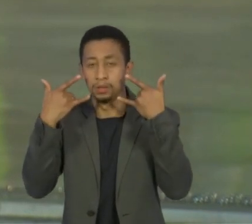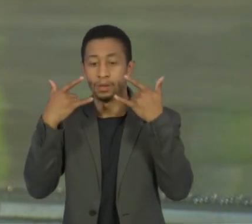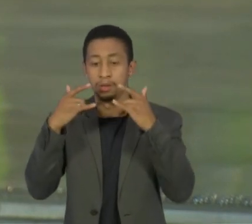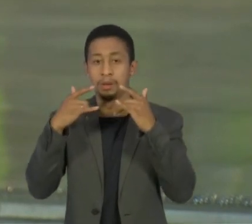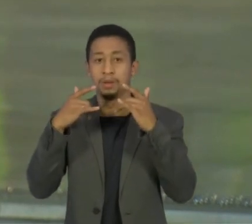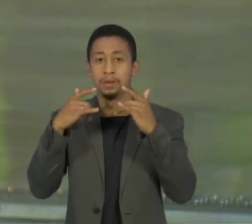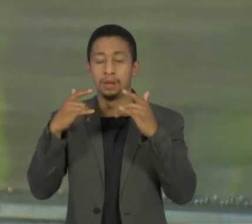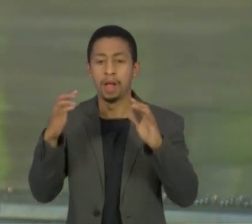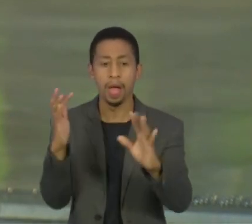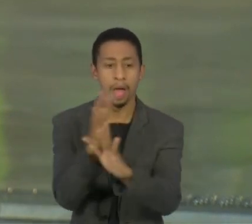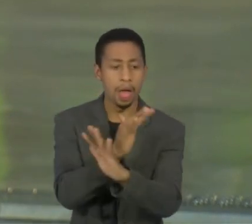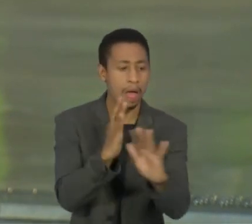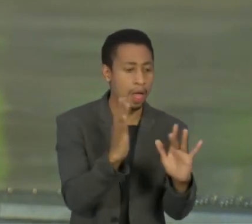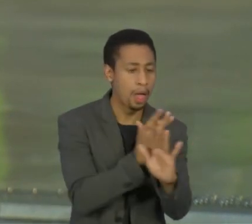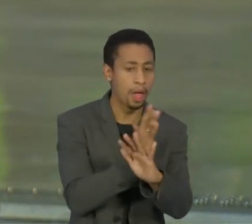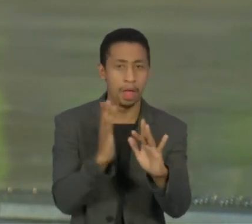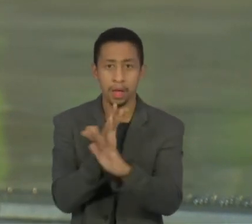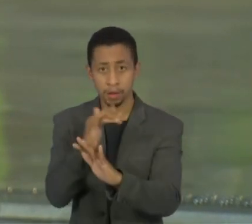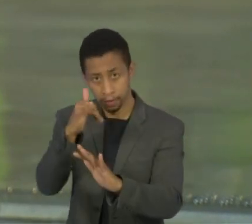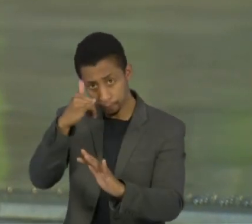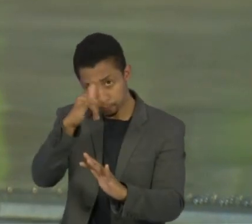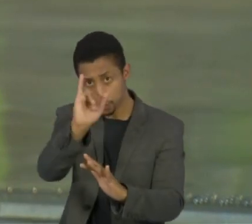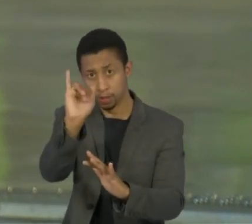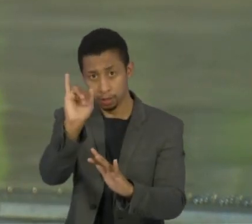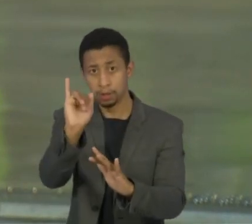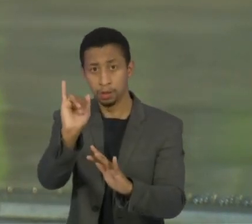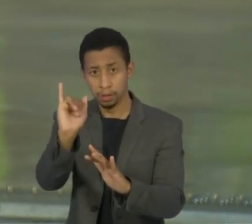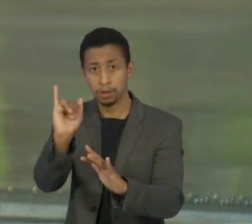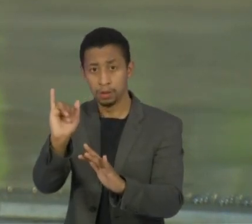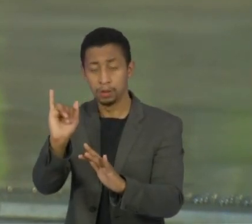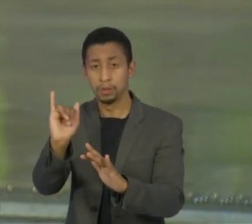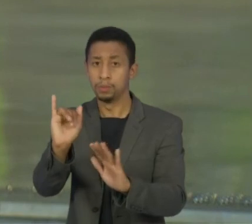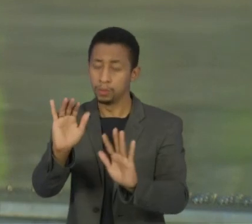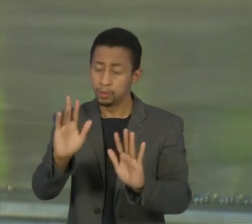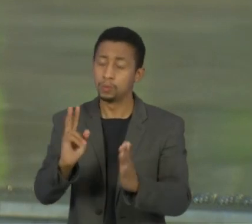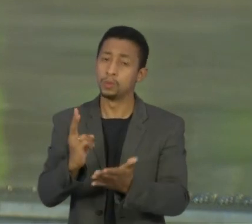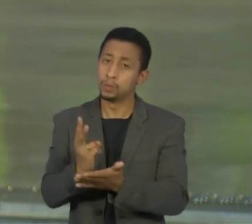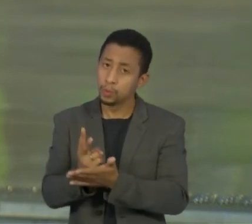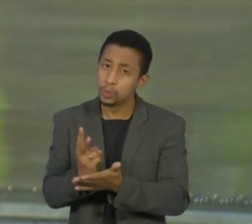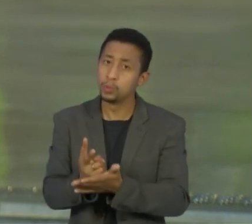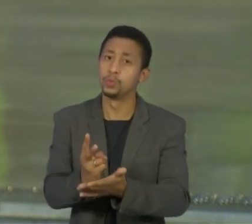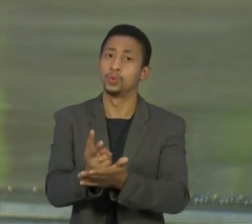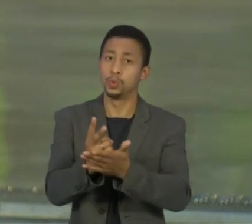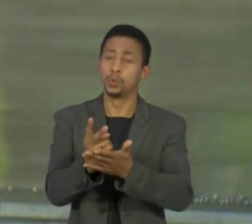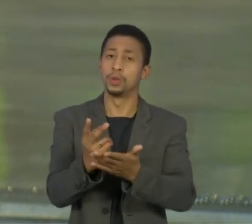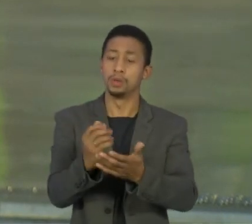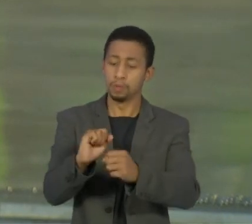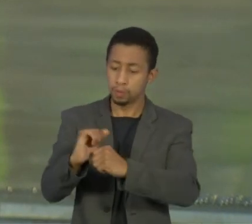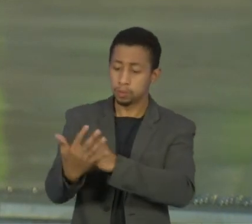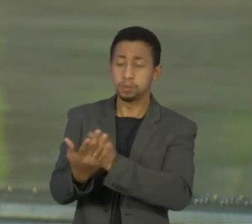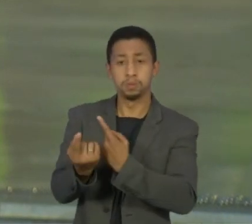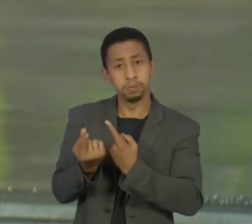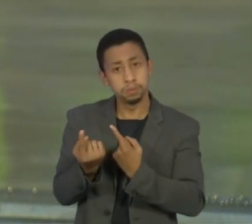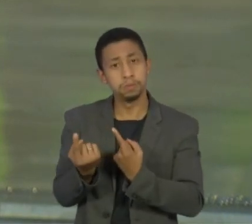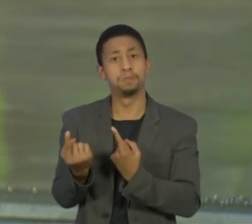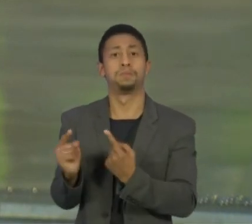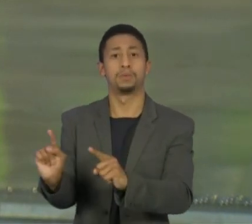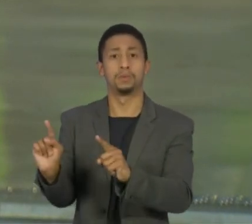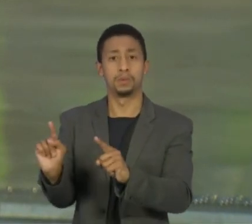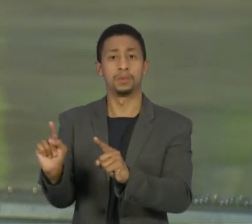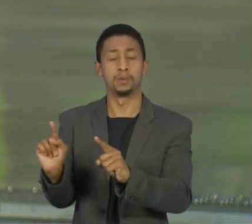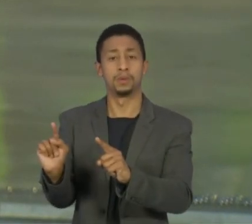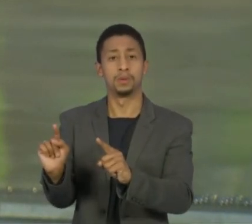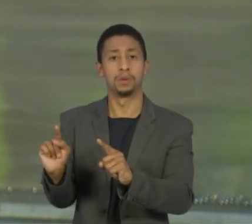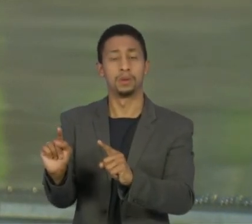deslocamento desnecessário, que evite aglomeração. A gente continua a combater o vírus aqui